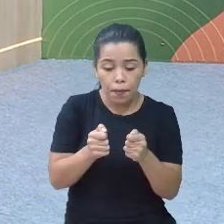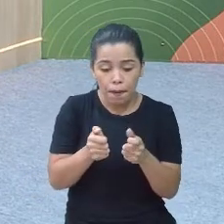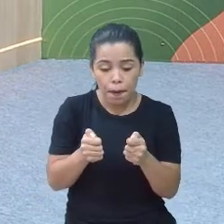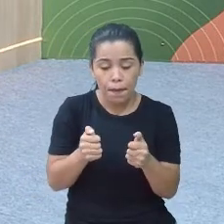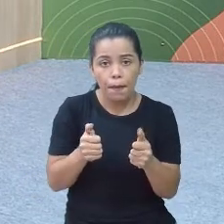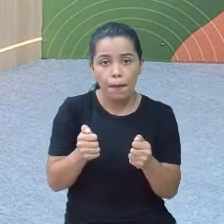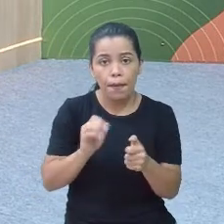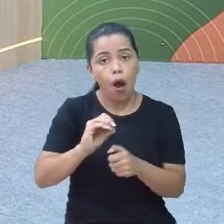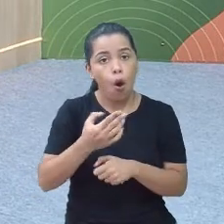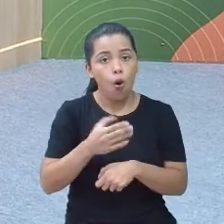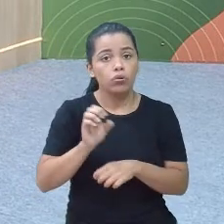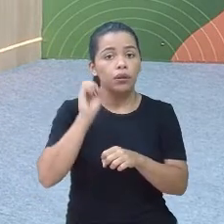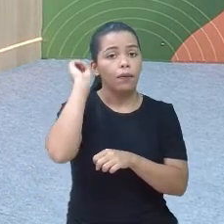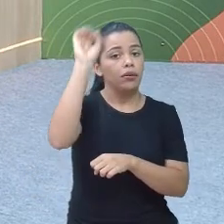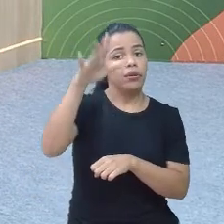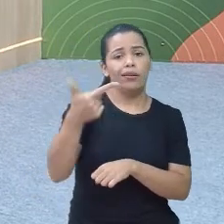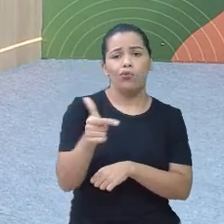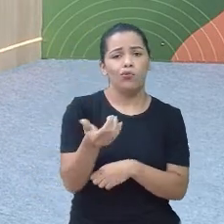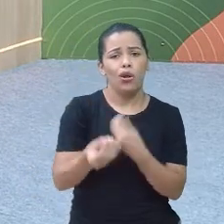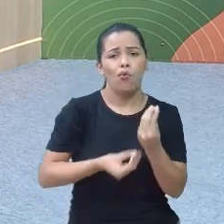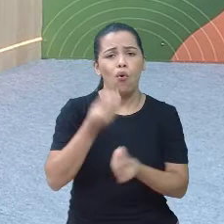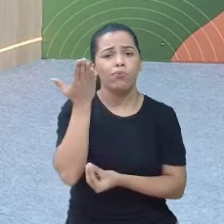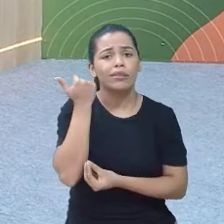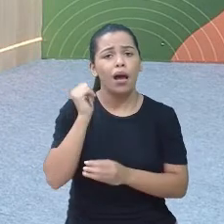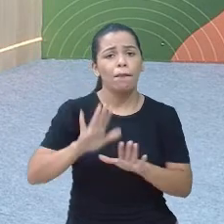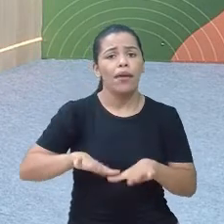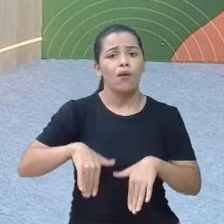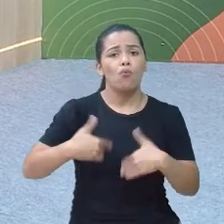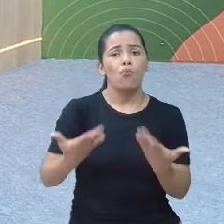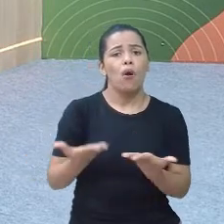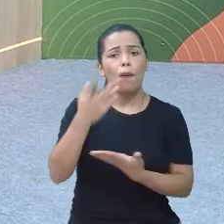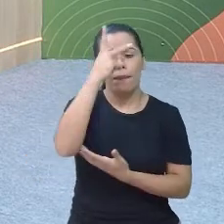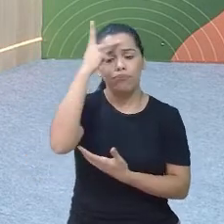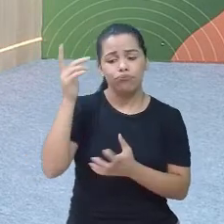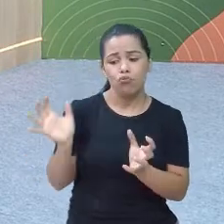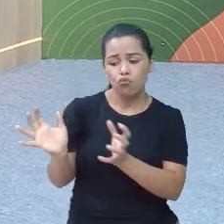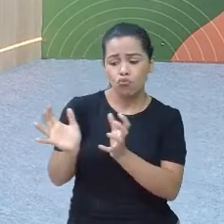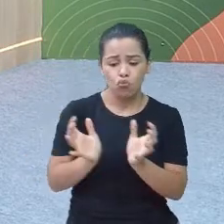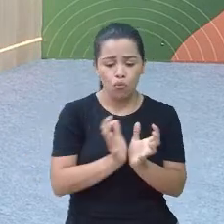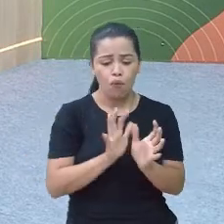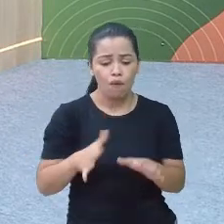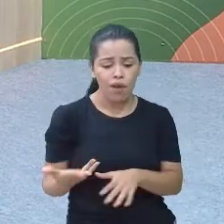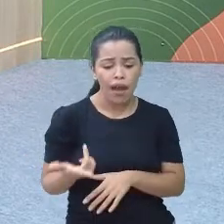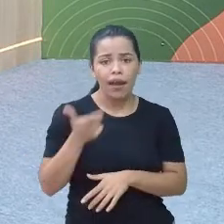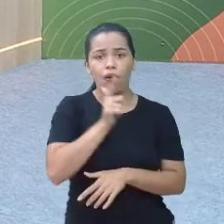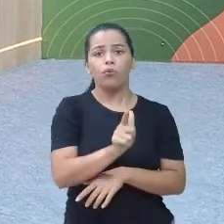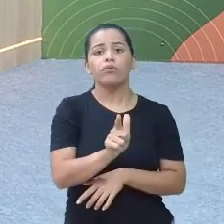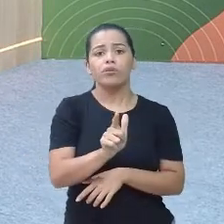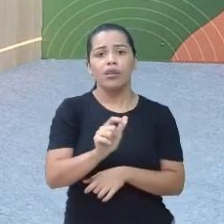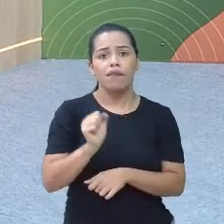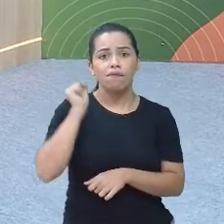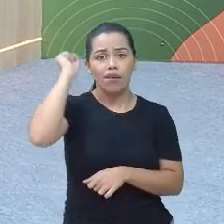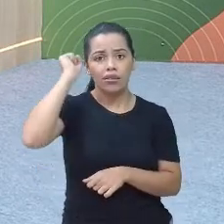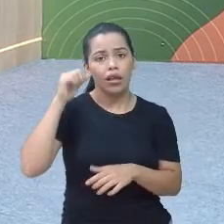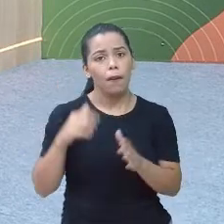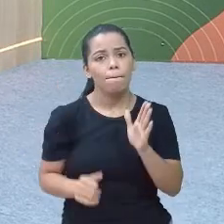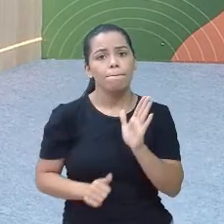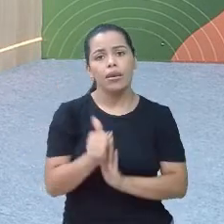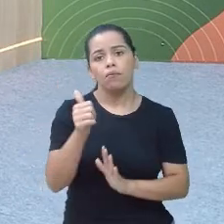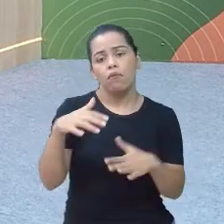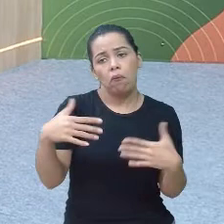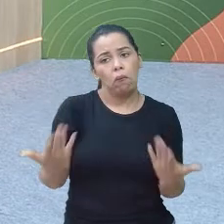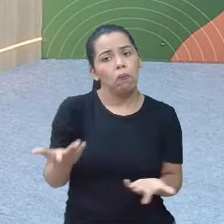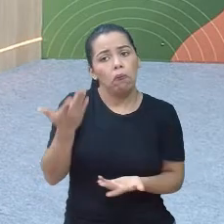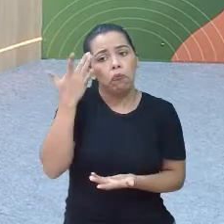dizer quem vai ganhar, tá certo? Ou seja, todas essas situações aí, mesmo eu sabendo que aquele joga há mais tempo e esse aqui há menos